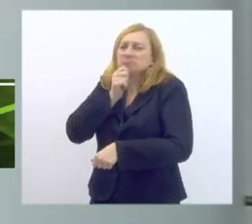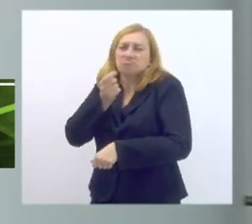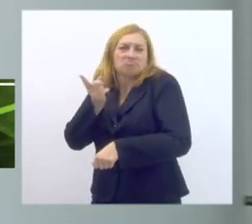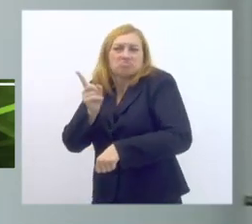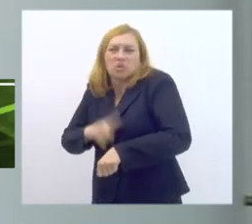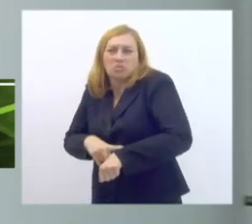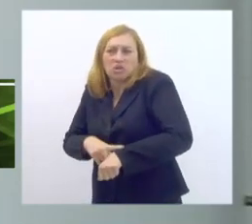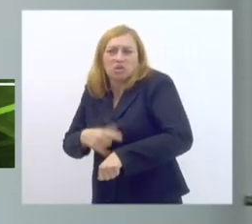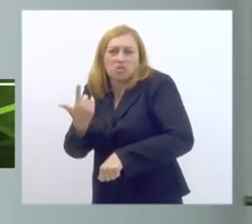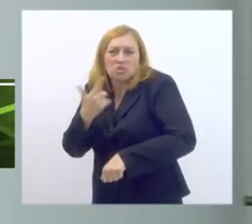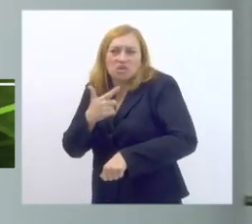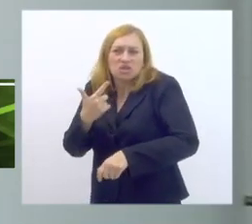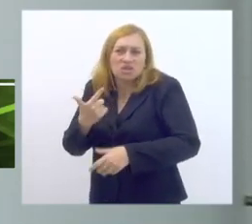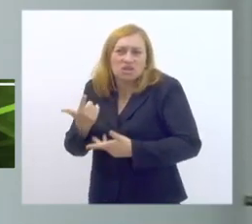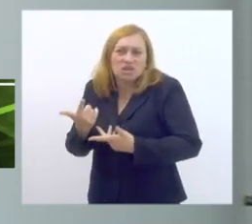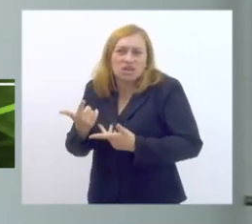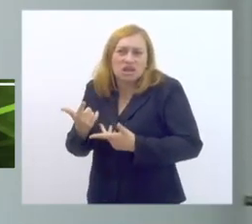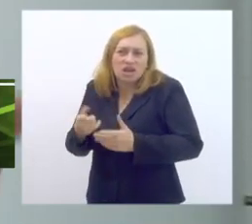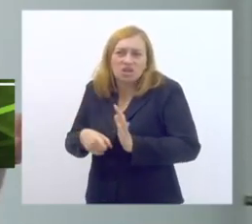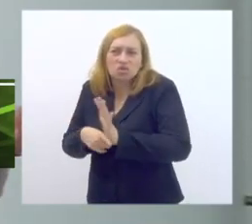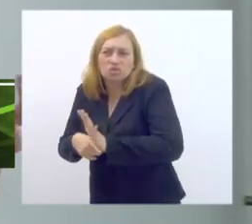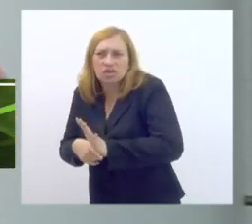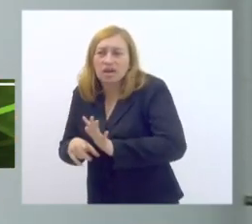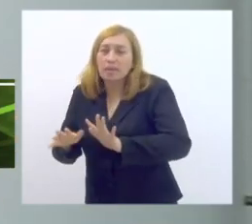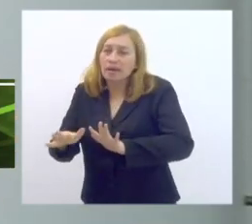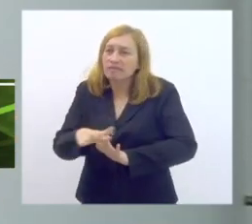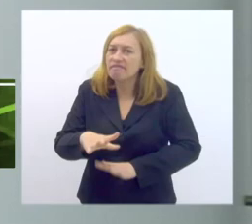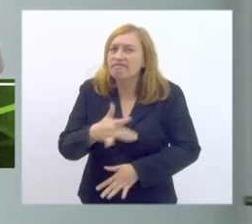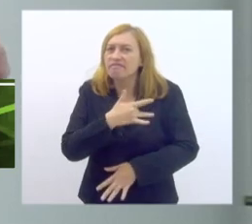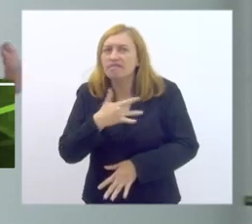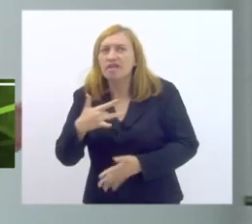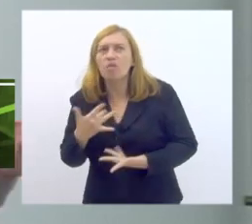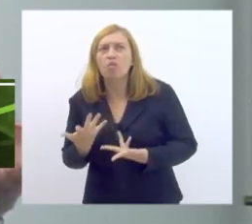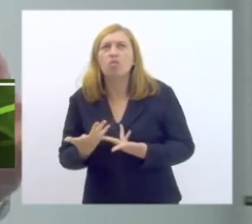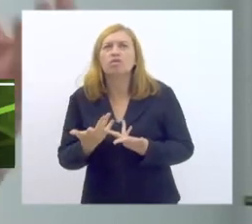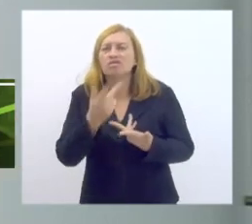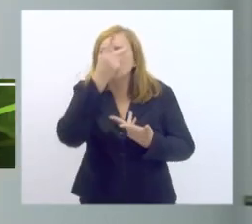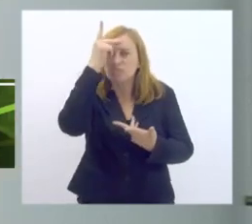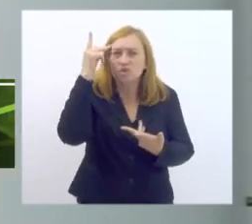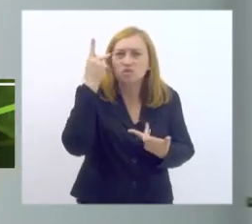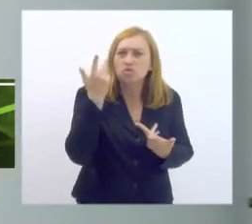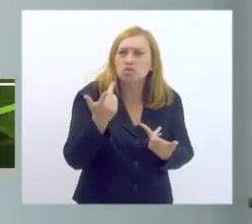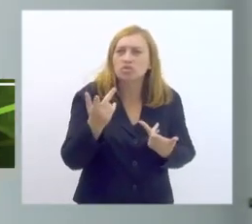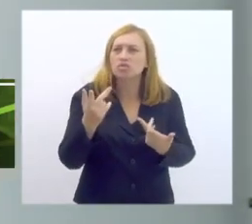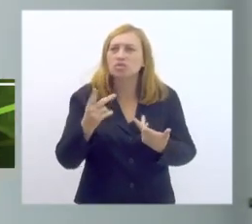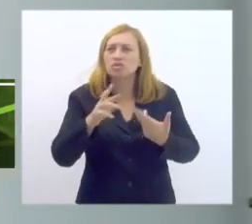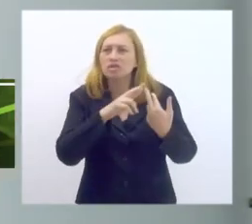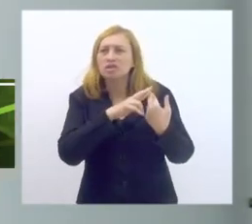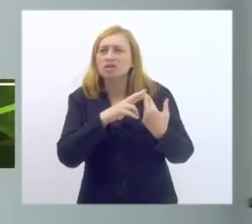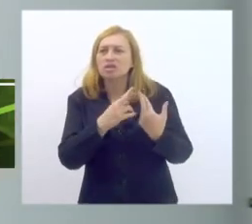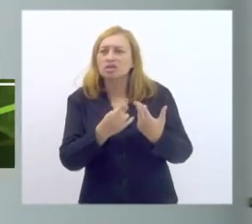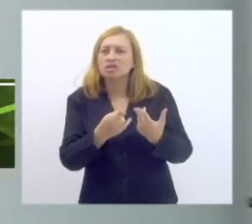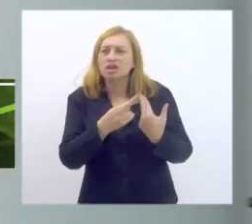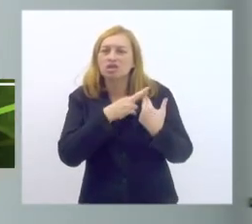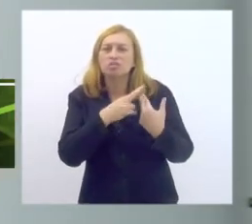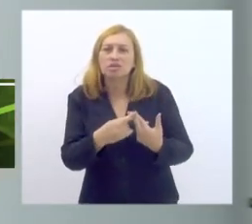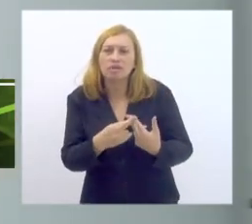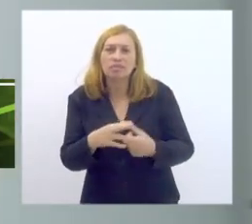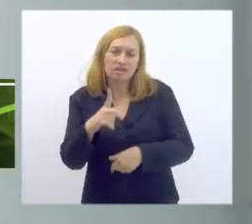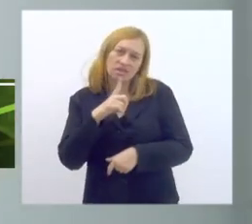essa situação em relação à saúde, em relação às pessoas nos responsabilizarem, né, Fátima?